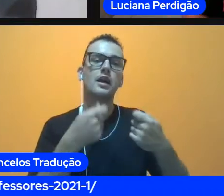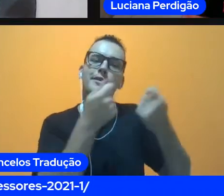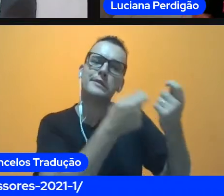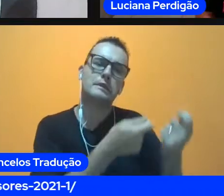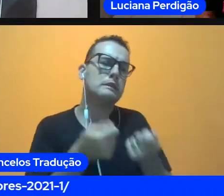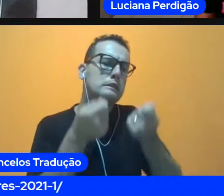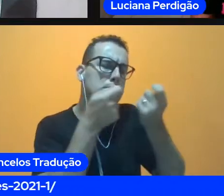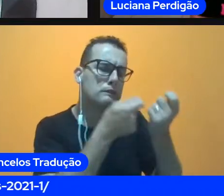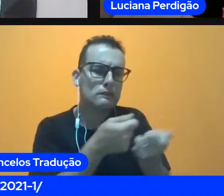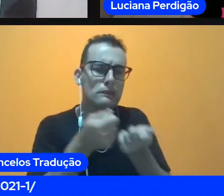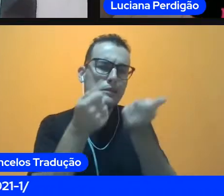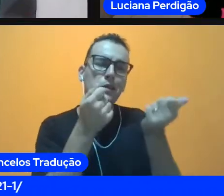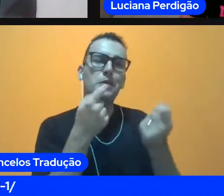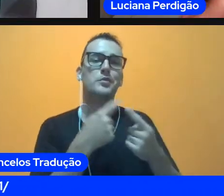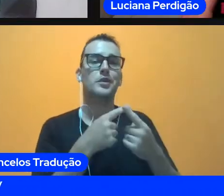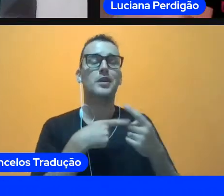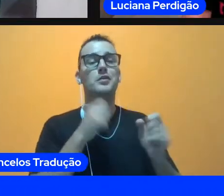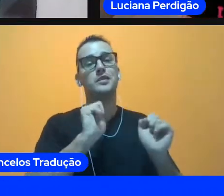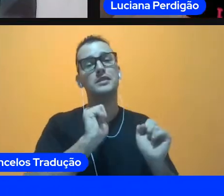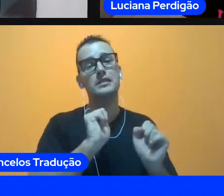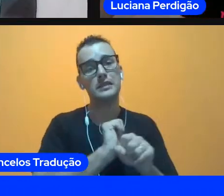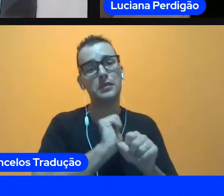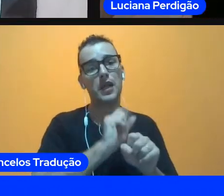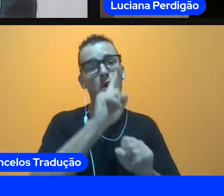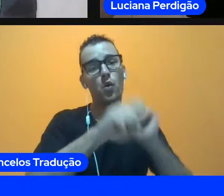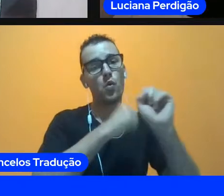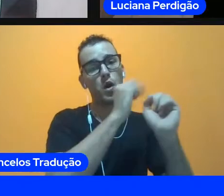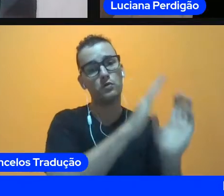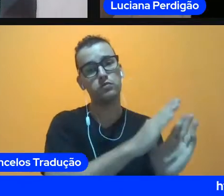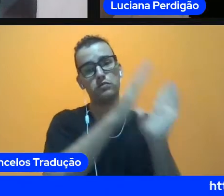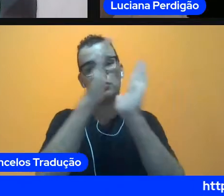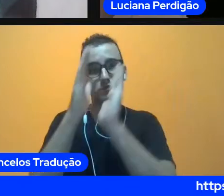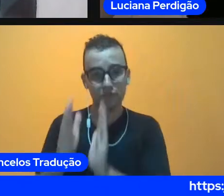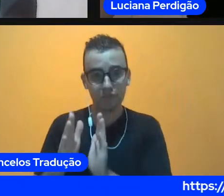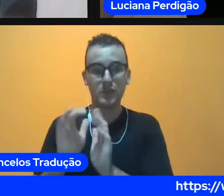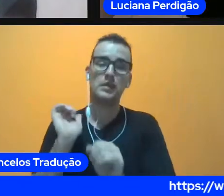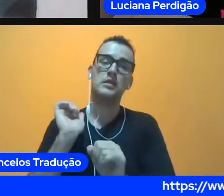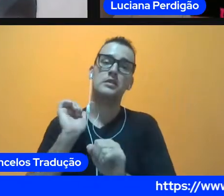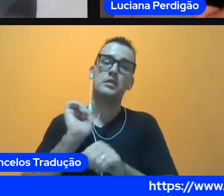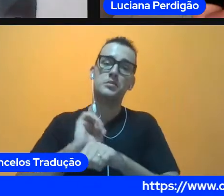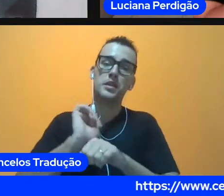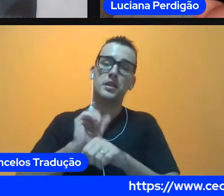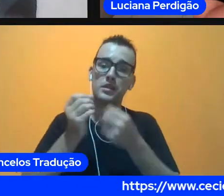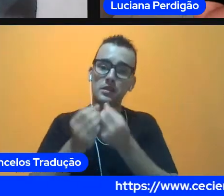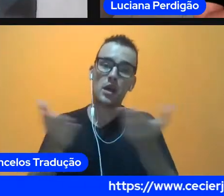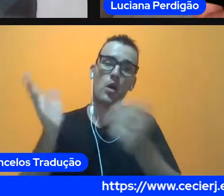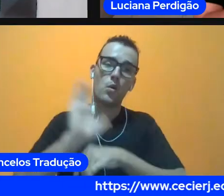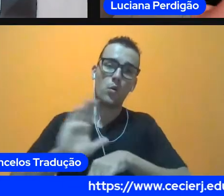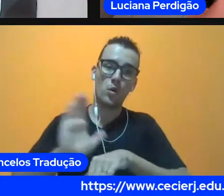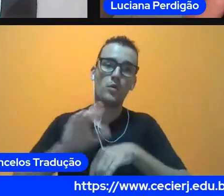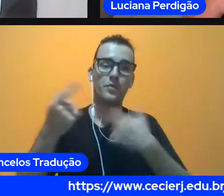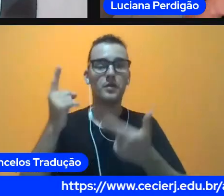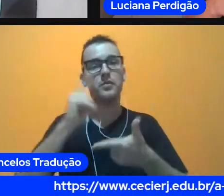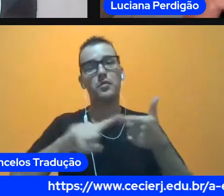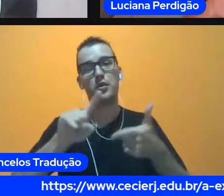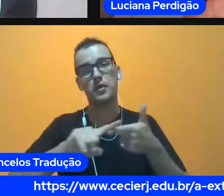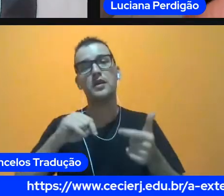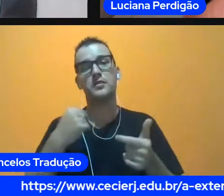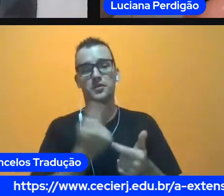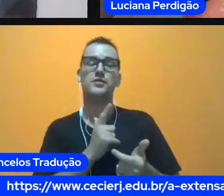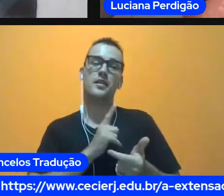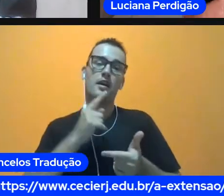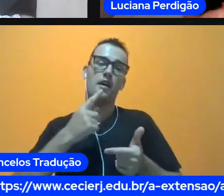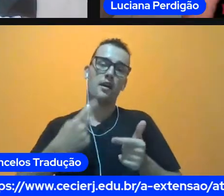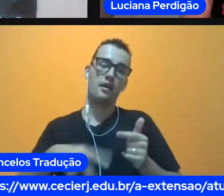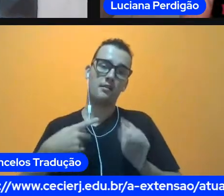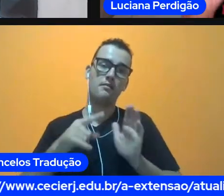senão eu ia ter que esperar a virada do ano e entrar no outro ano letivo para ofertar. Que é o problema que a gente enfrenta com a pesquisa,